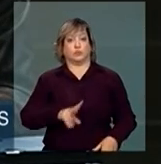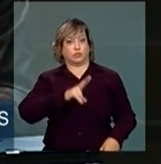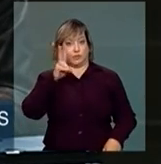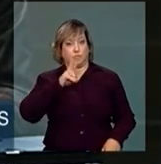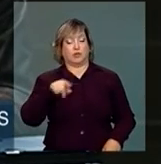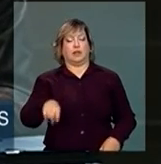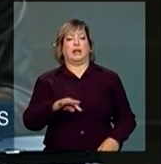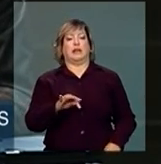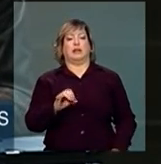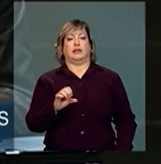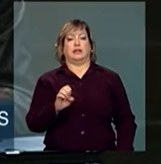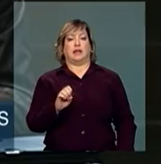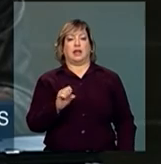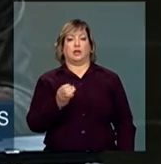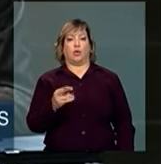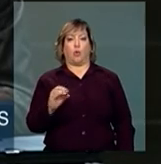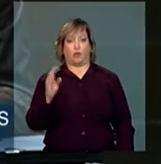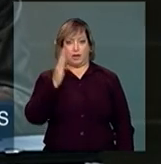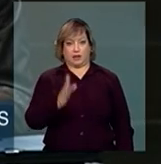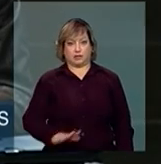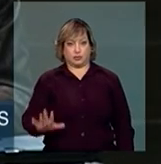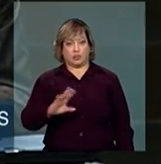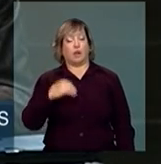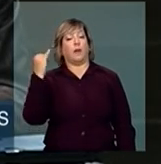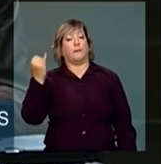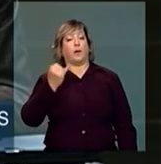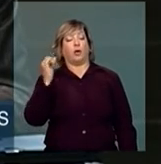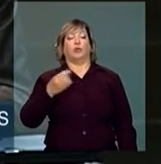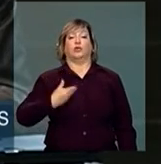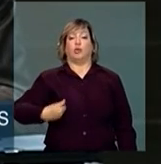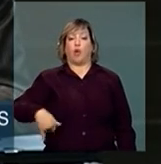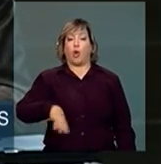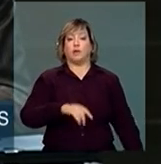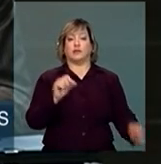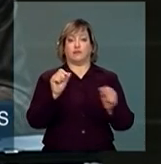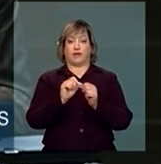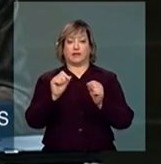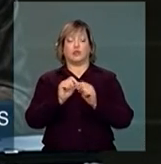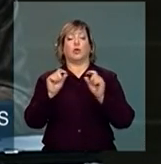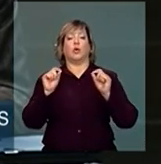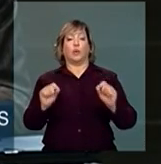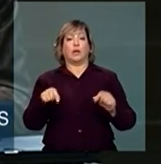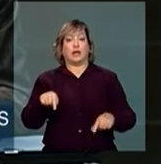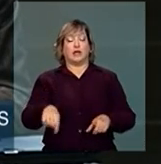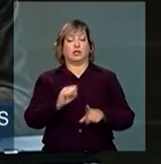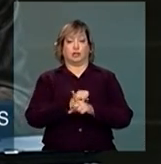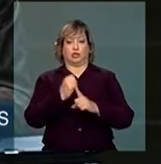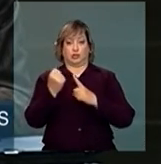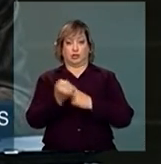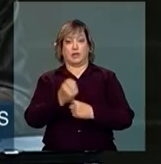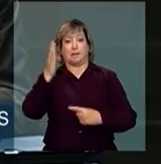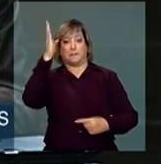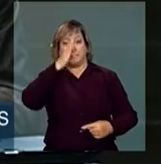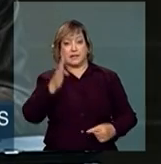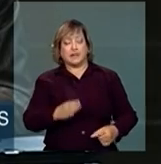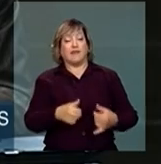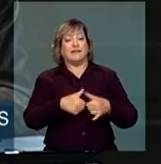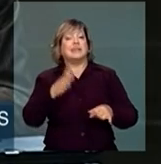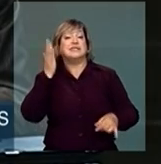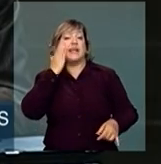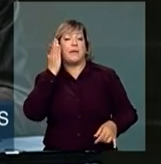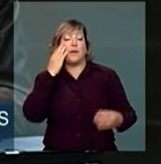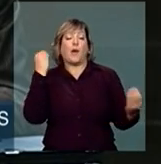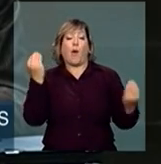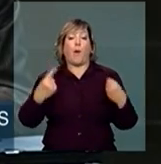Tesouro Nacional. É importante que nós façamos com que a sociedade brasileira fique sabendo desses